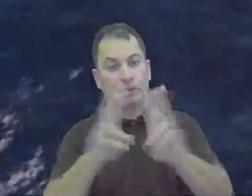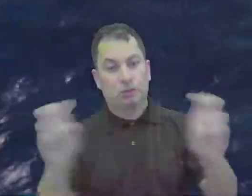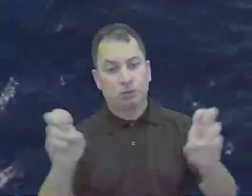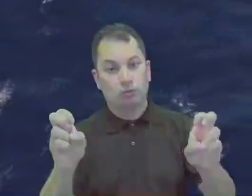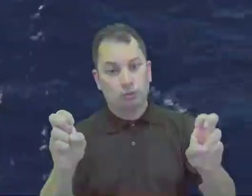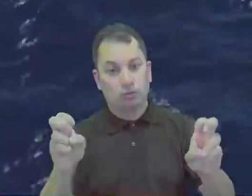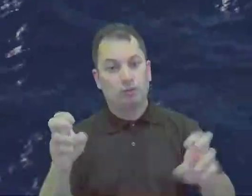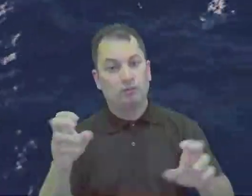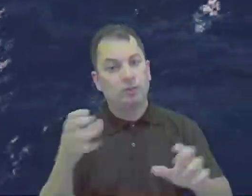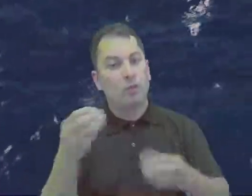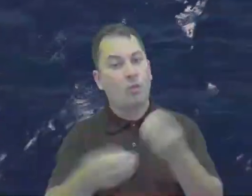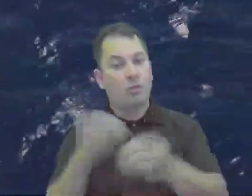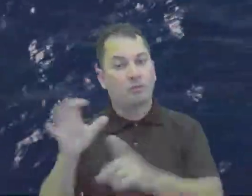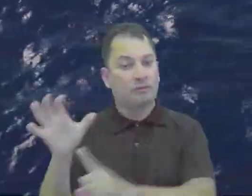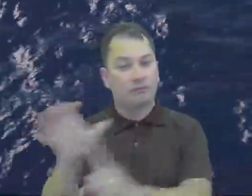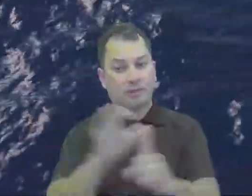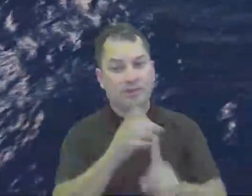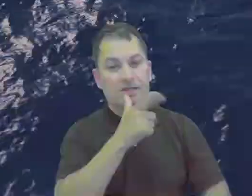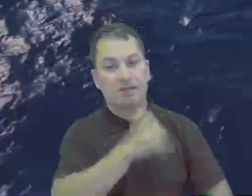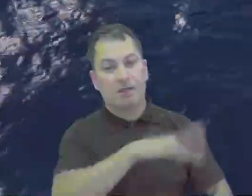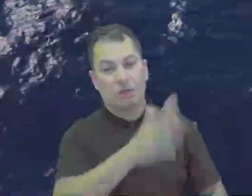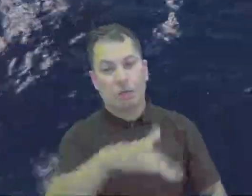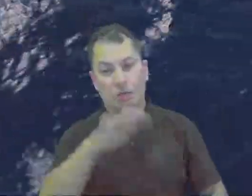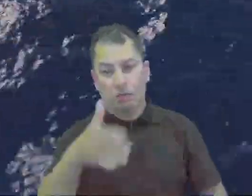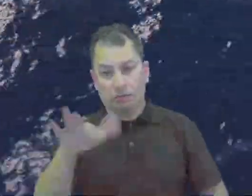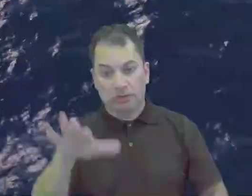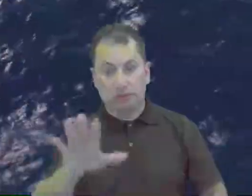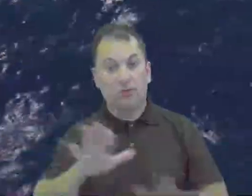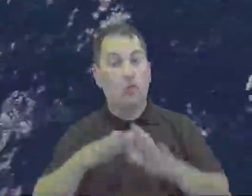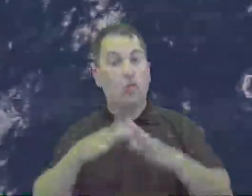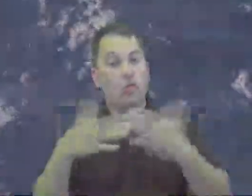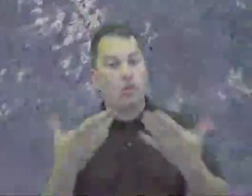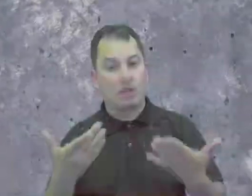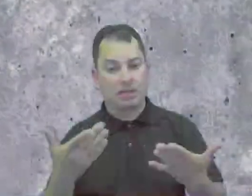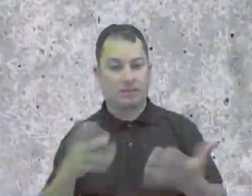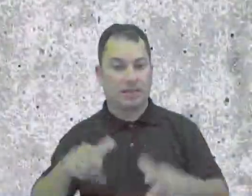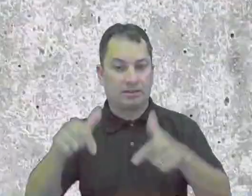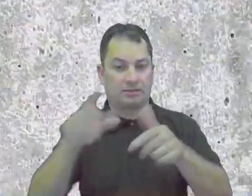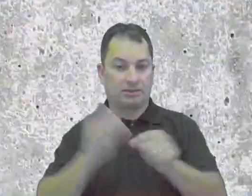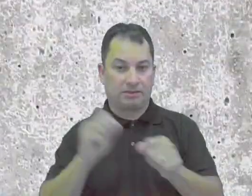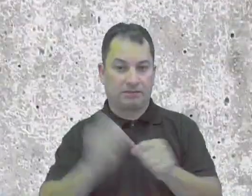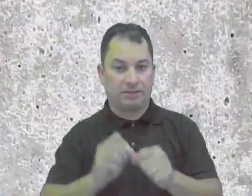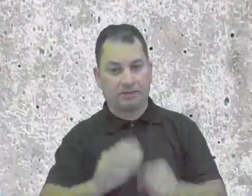sobre os impactos do clima nos oceanos e quais os seus desdobramentos. Até lá!